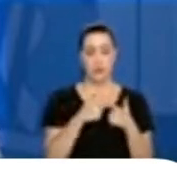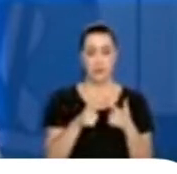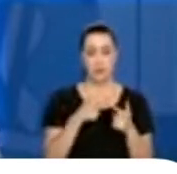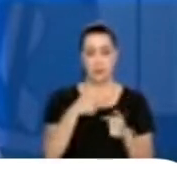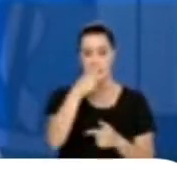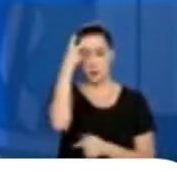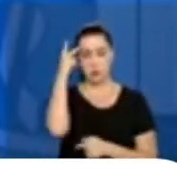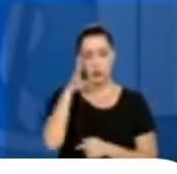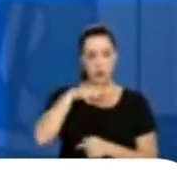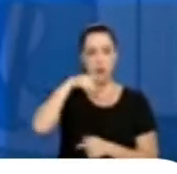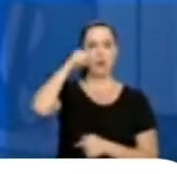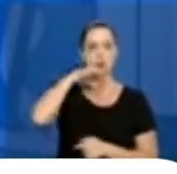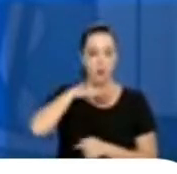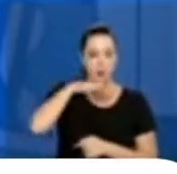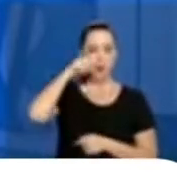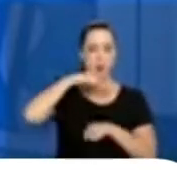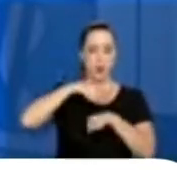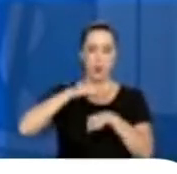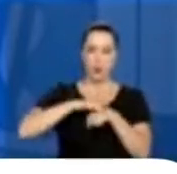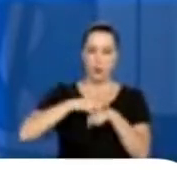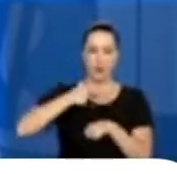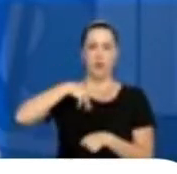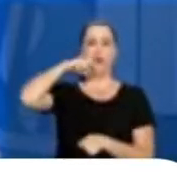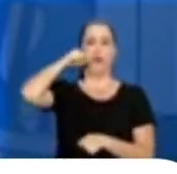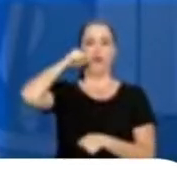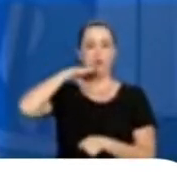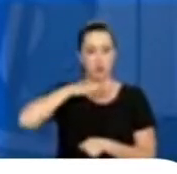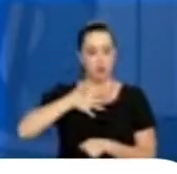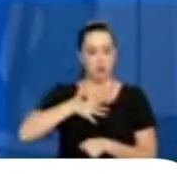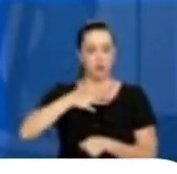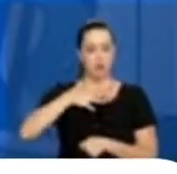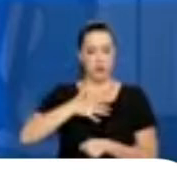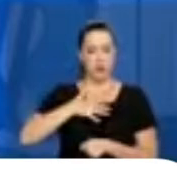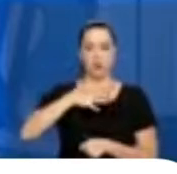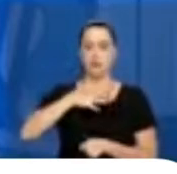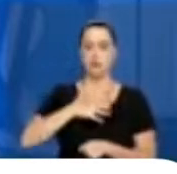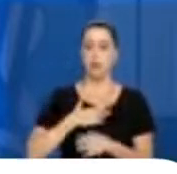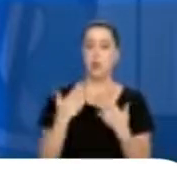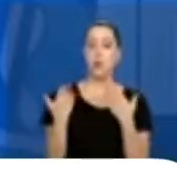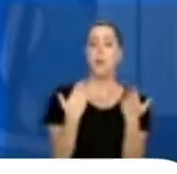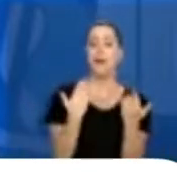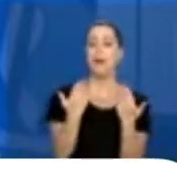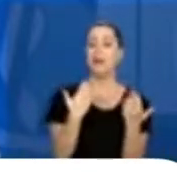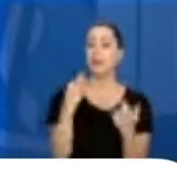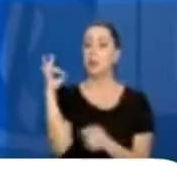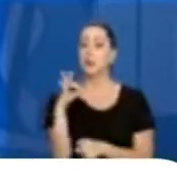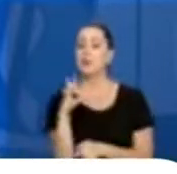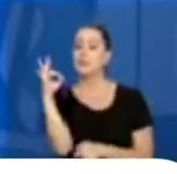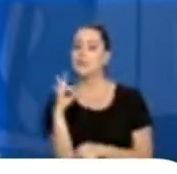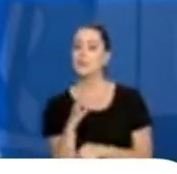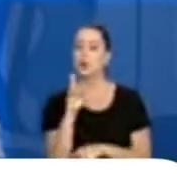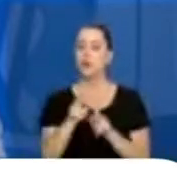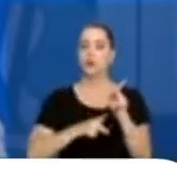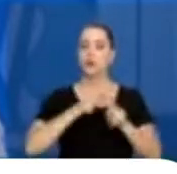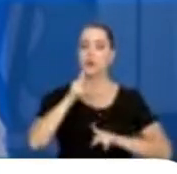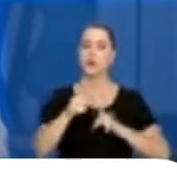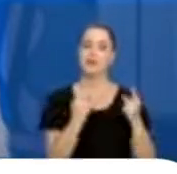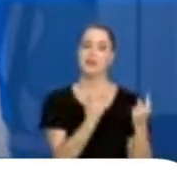grave, não em termos percentuais, mas em termos proporcionais em relação à população de